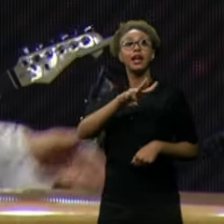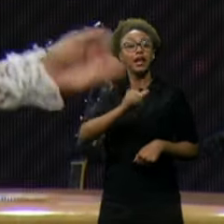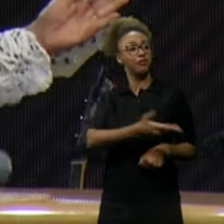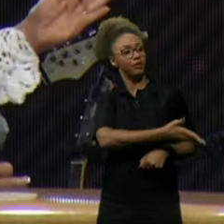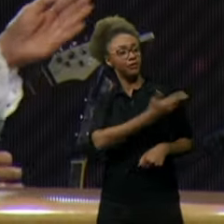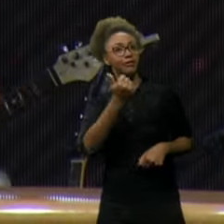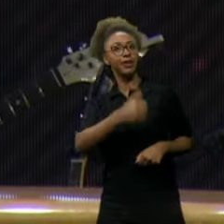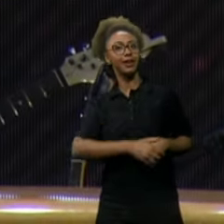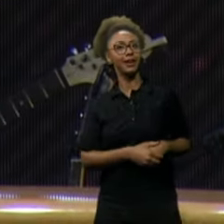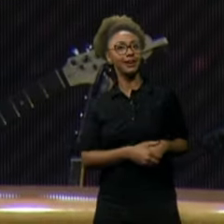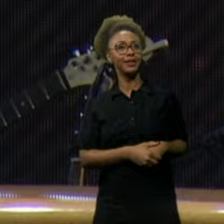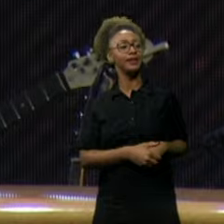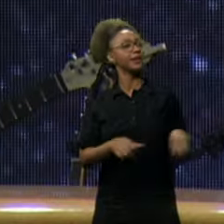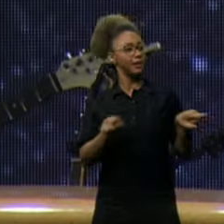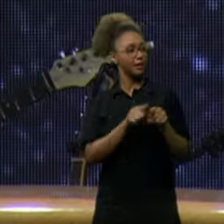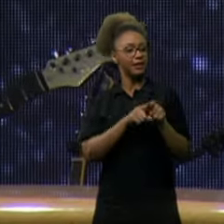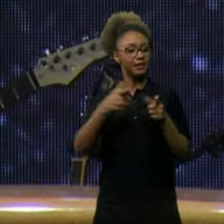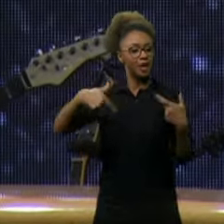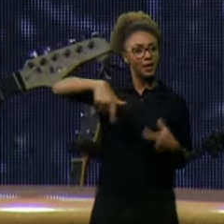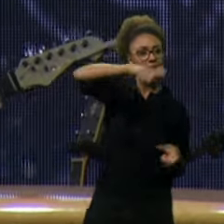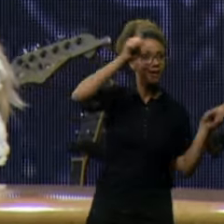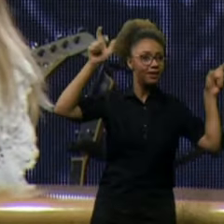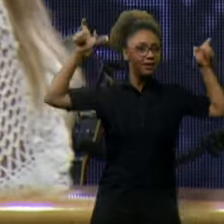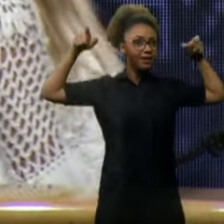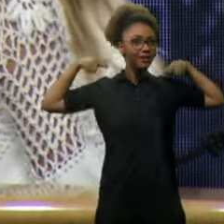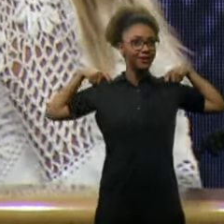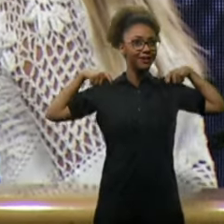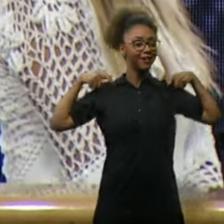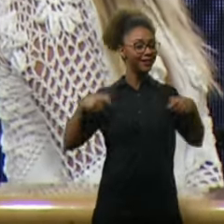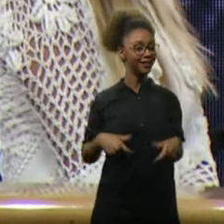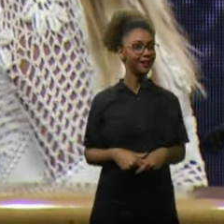vou ali nas costas aqui de grão